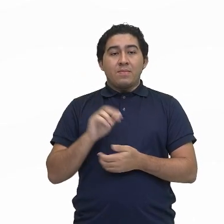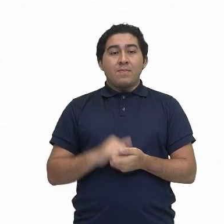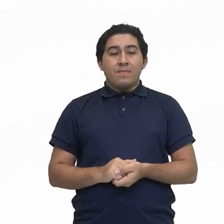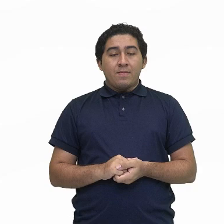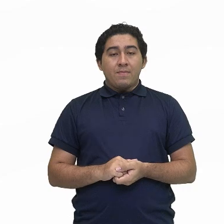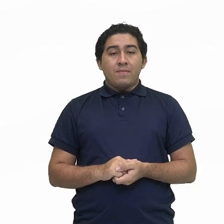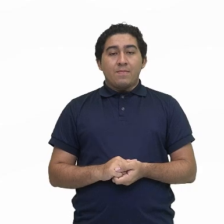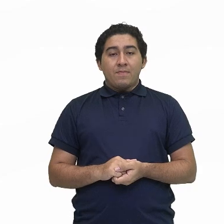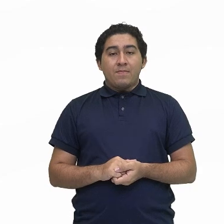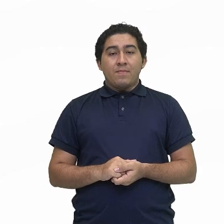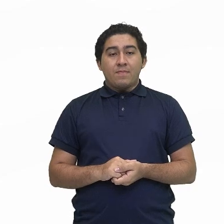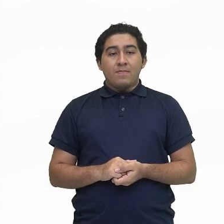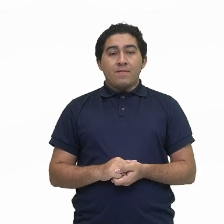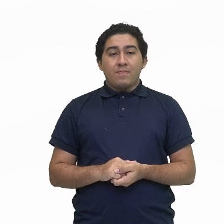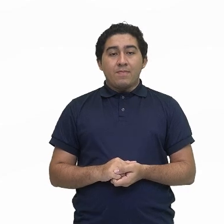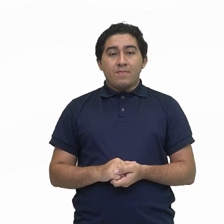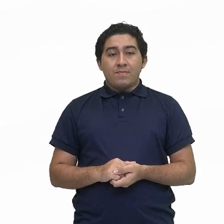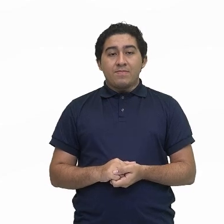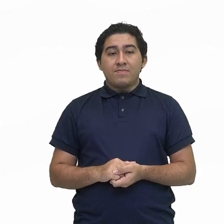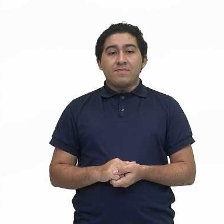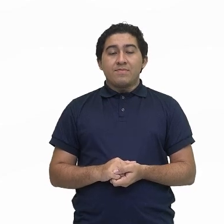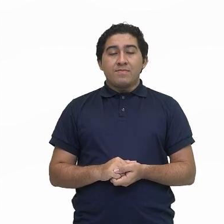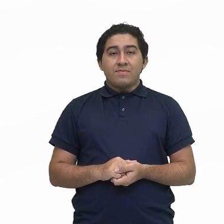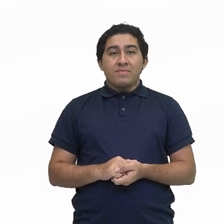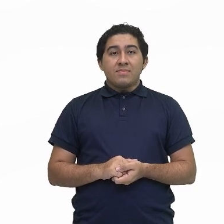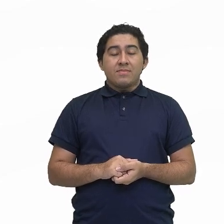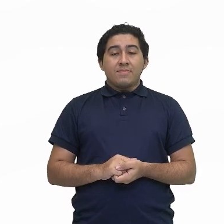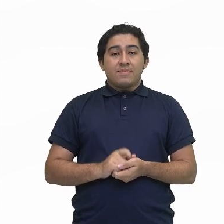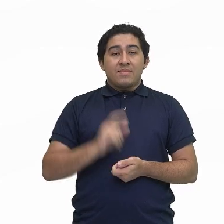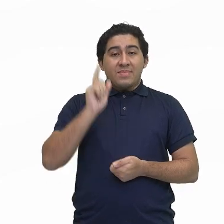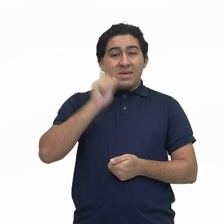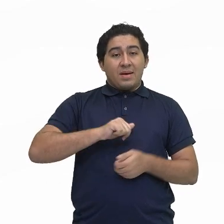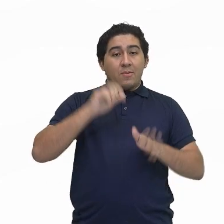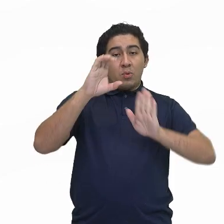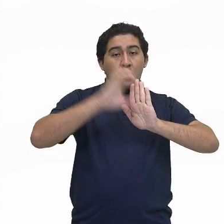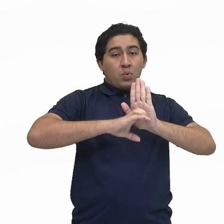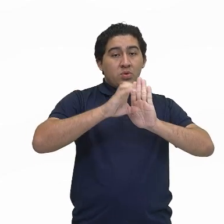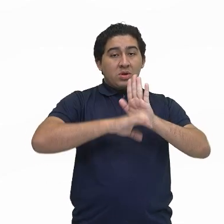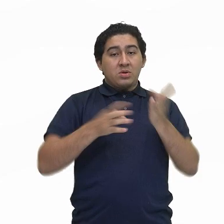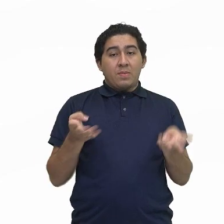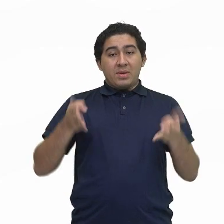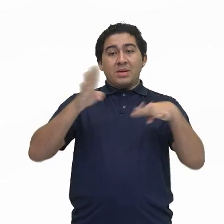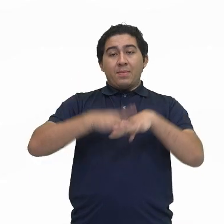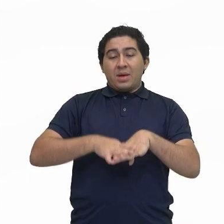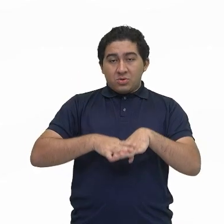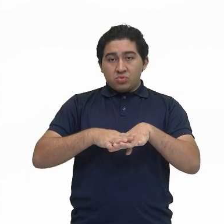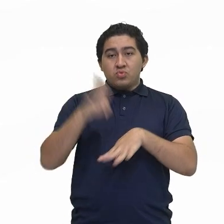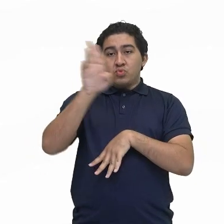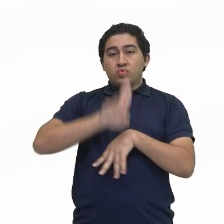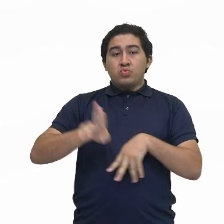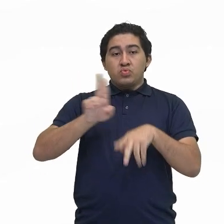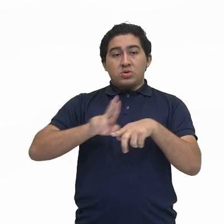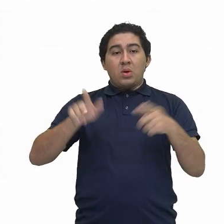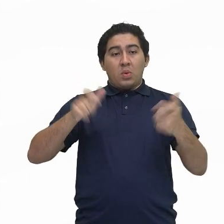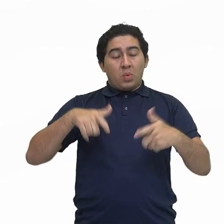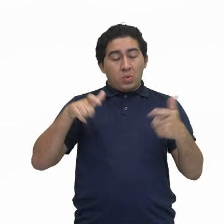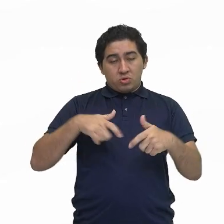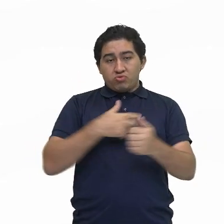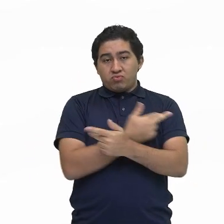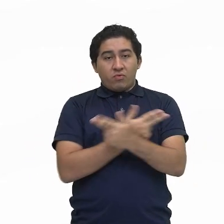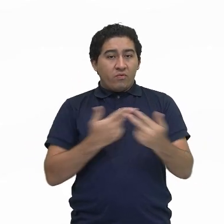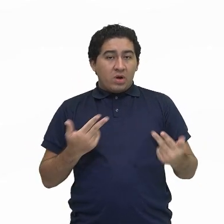Redondar significa dizer que é um conceito matemático amplamente utilizado